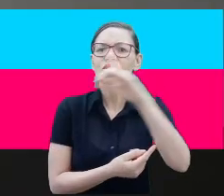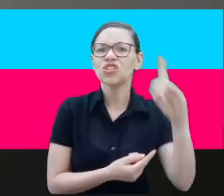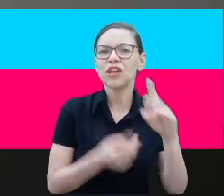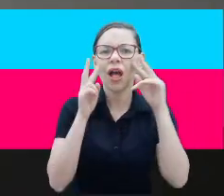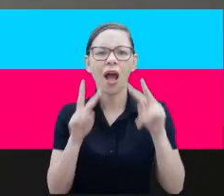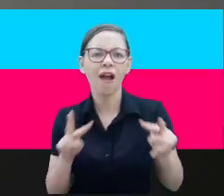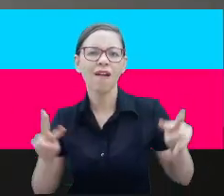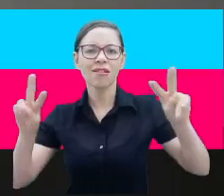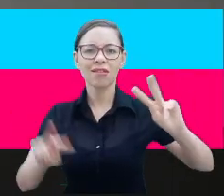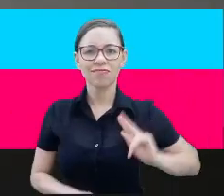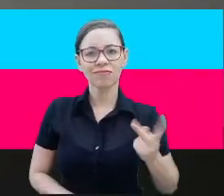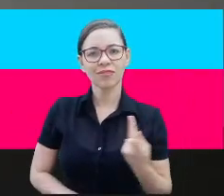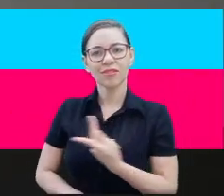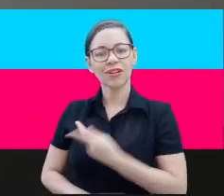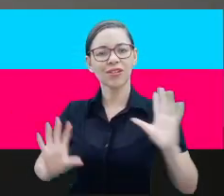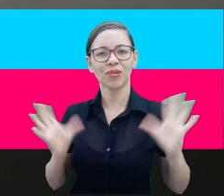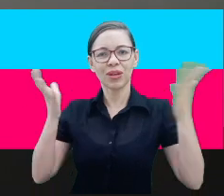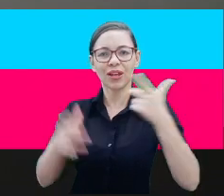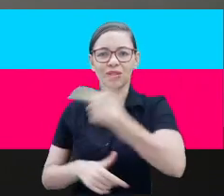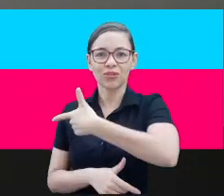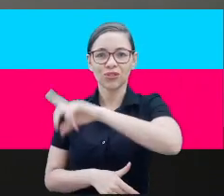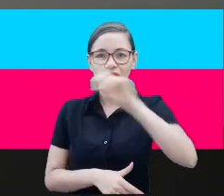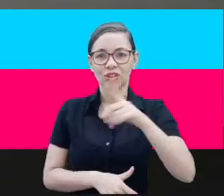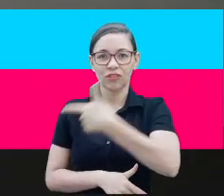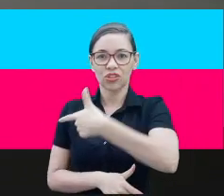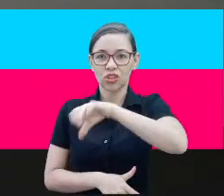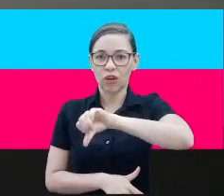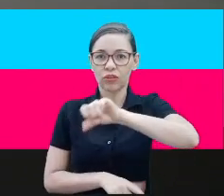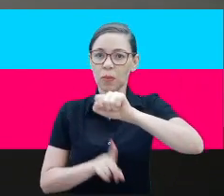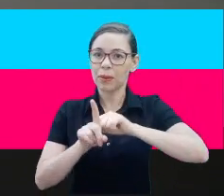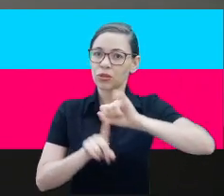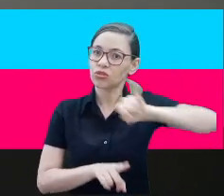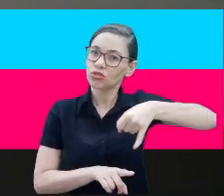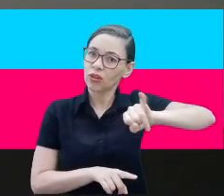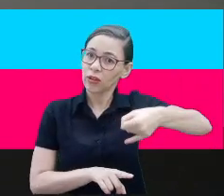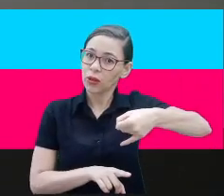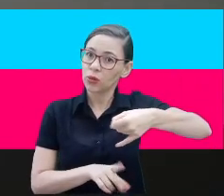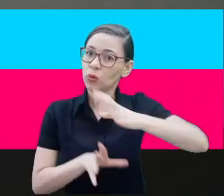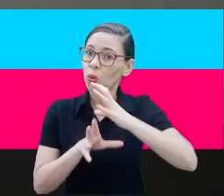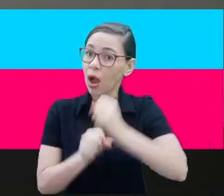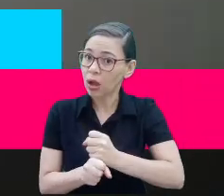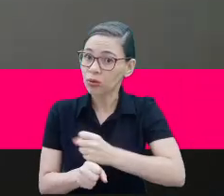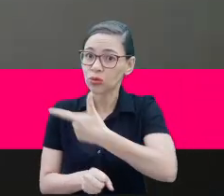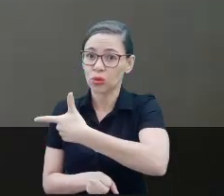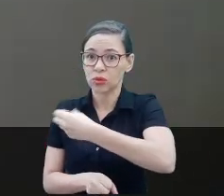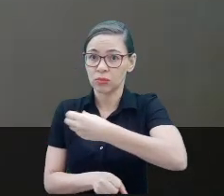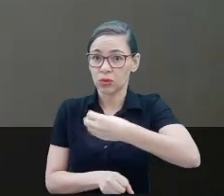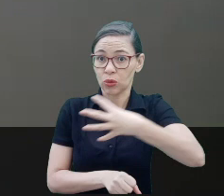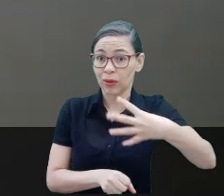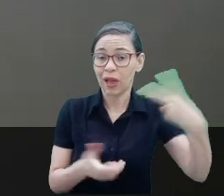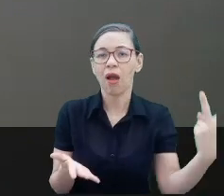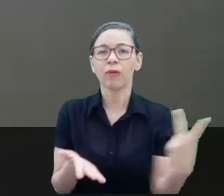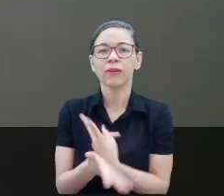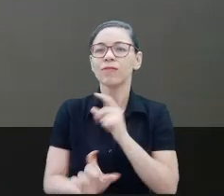dia da visibilidade trans é comemorado no dia 29 de janeiro, porque no dia 29 de janeiro de 2004, pessoas trans,